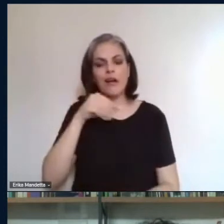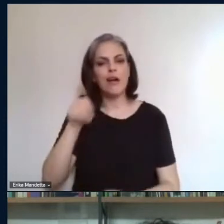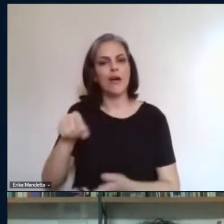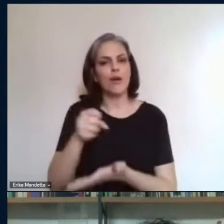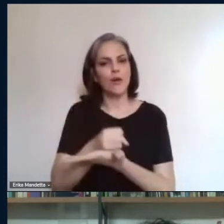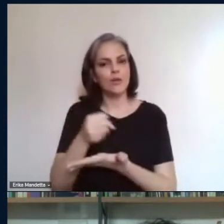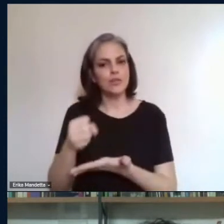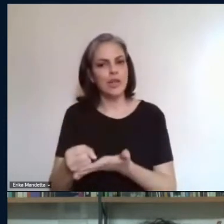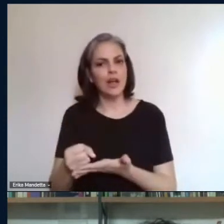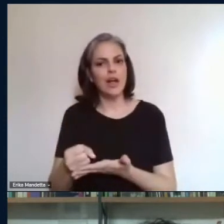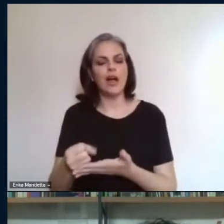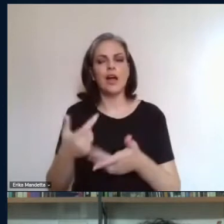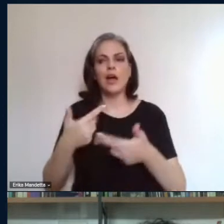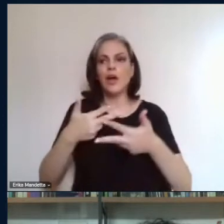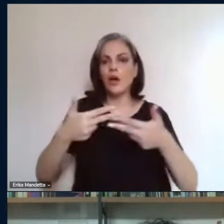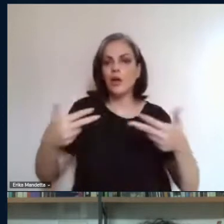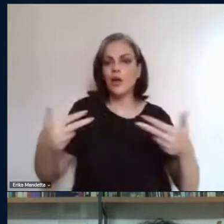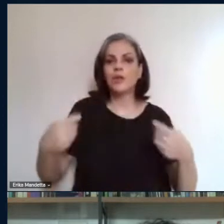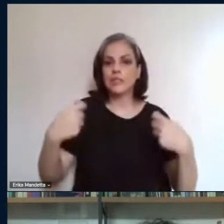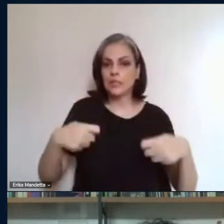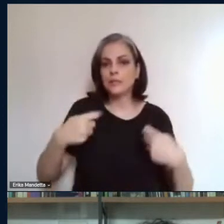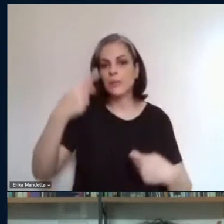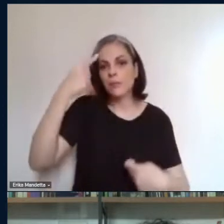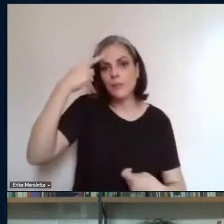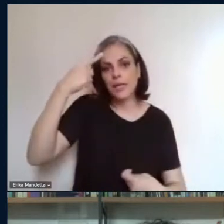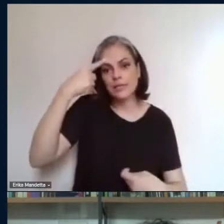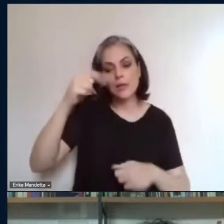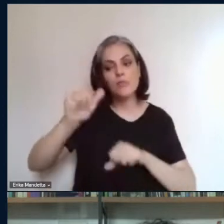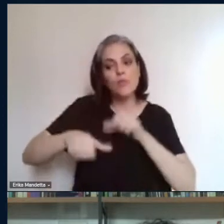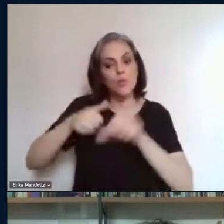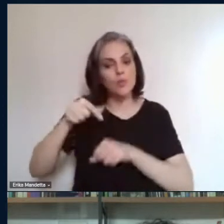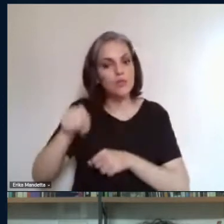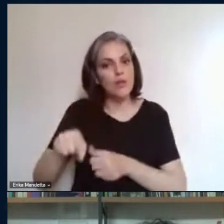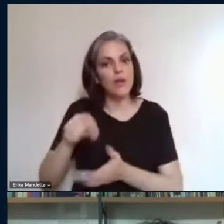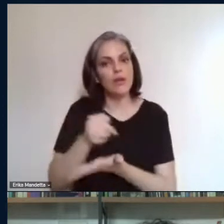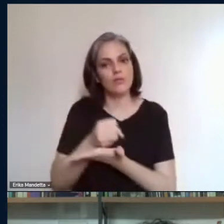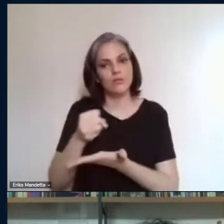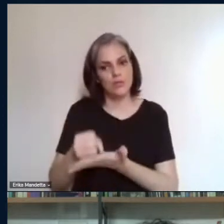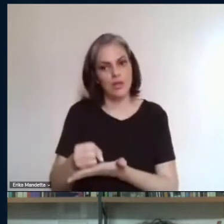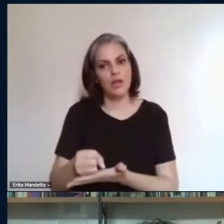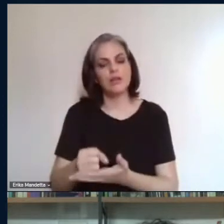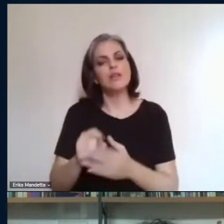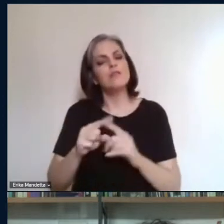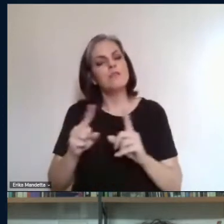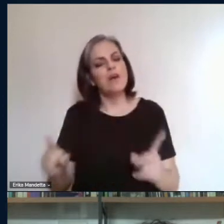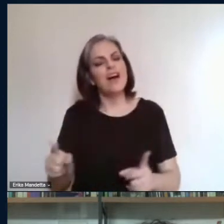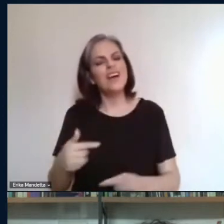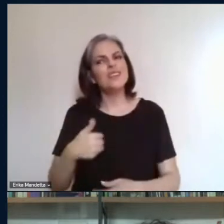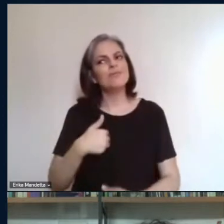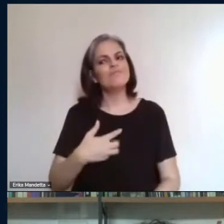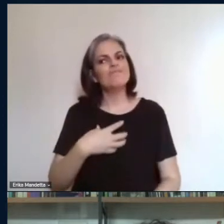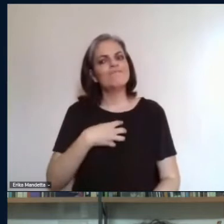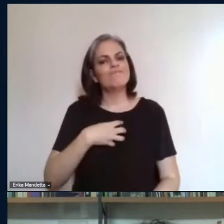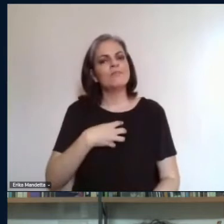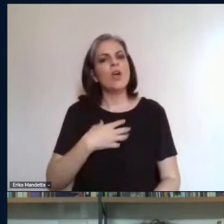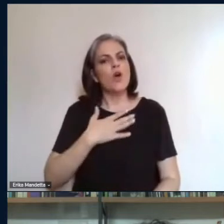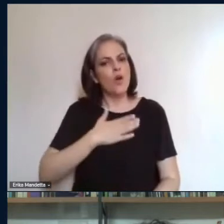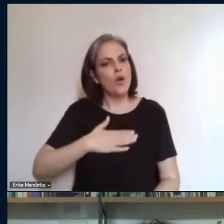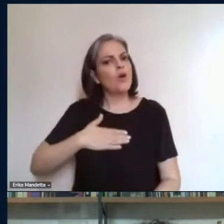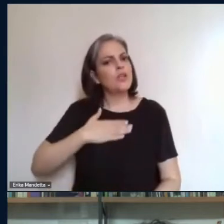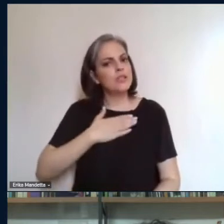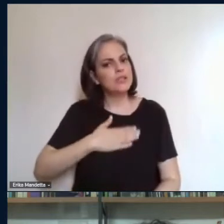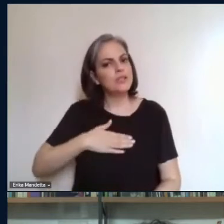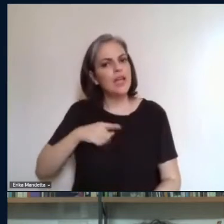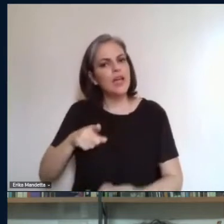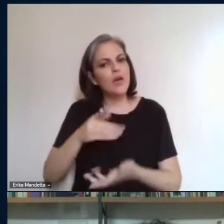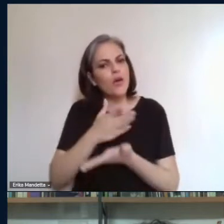elementos que devem ser repensados, mas aí eu fiquei, eu gostei muito dessa primeira parte, e